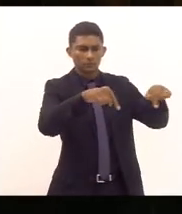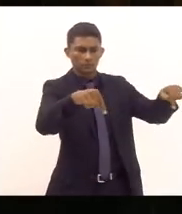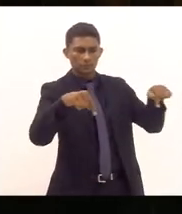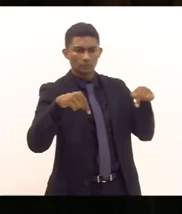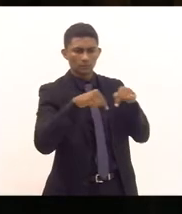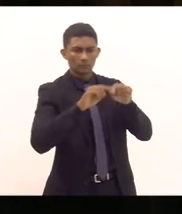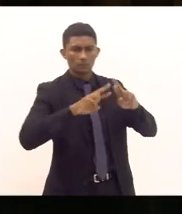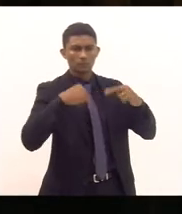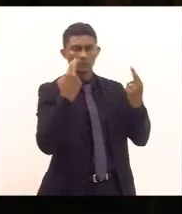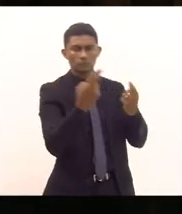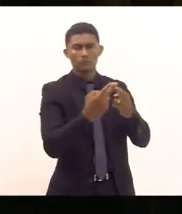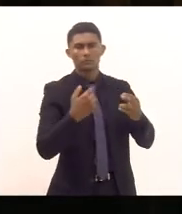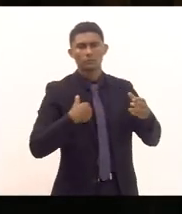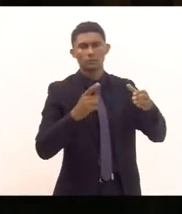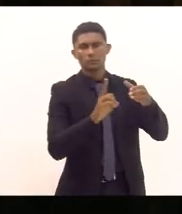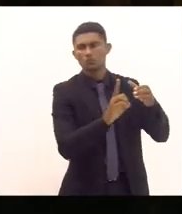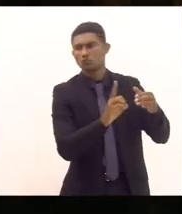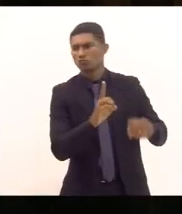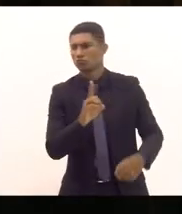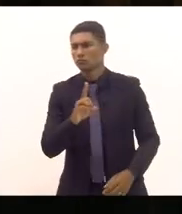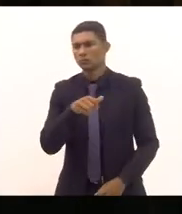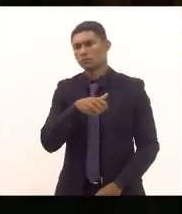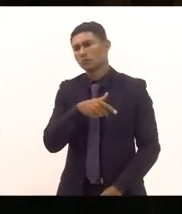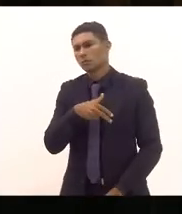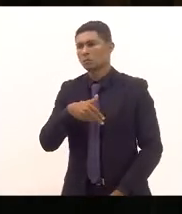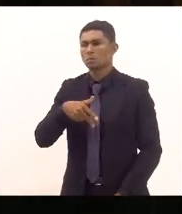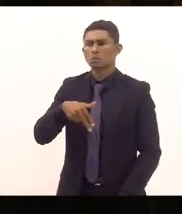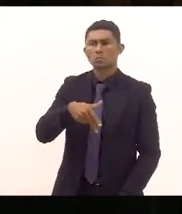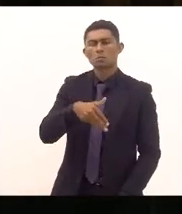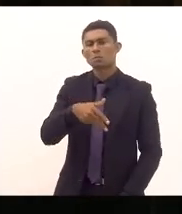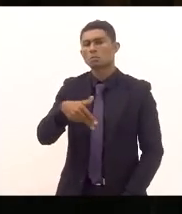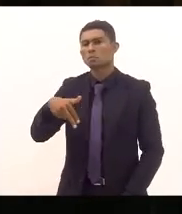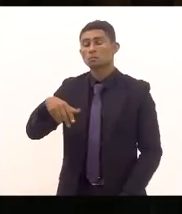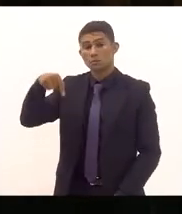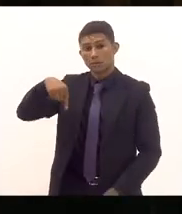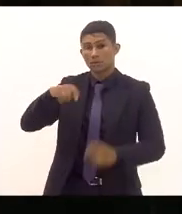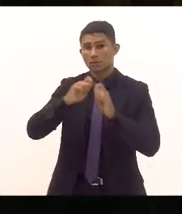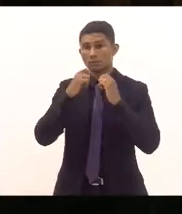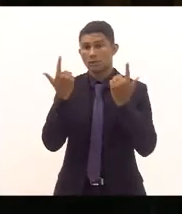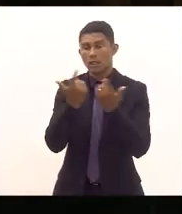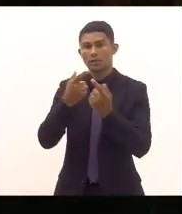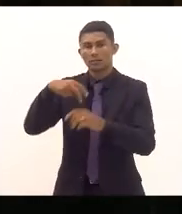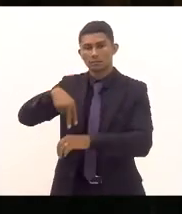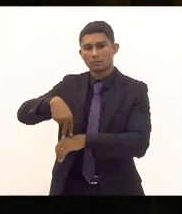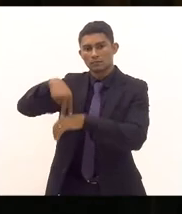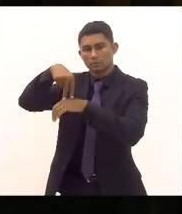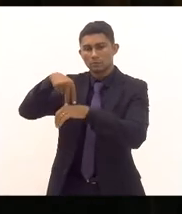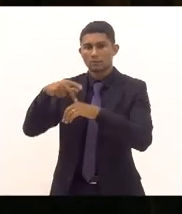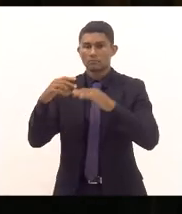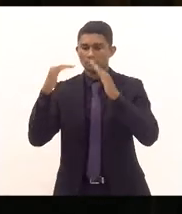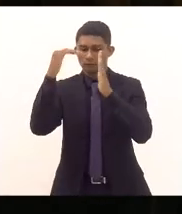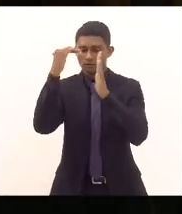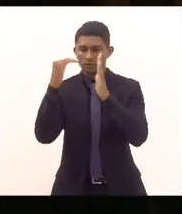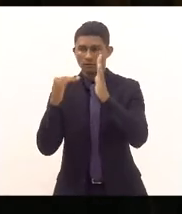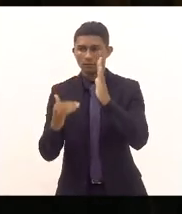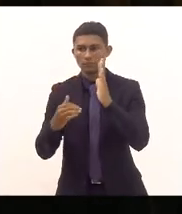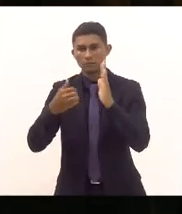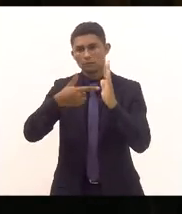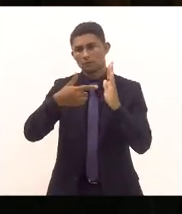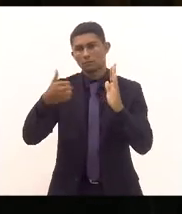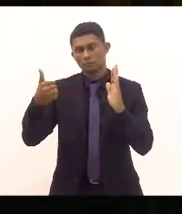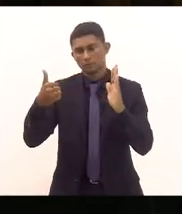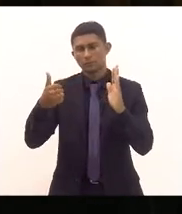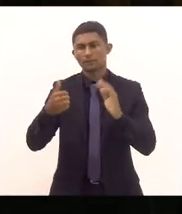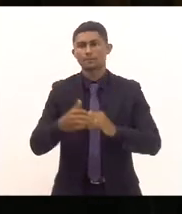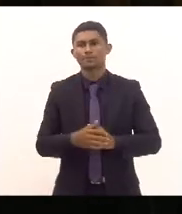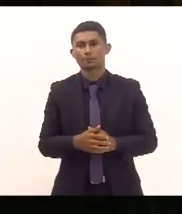da CPI da dívida pública e vou caminhando até o elevador daqui na Assembleia no vigésimo primeiro andar da do 18º andar